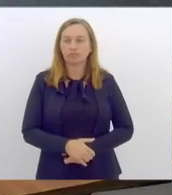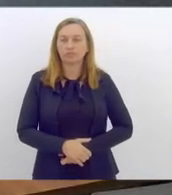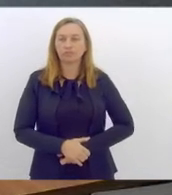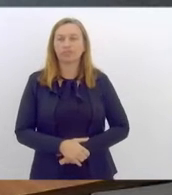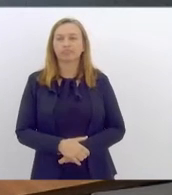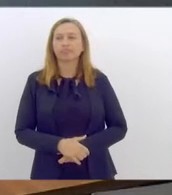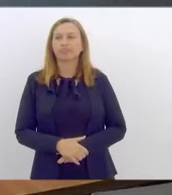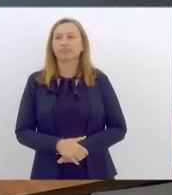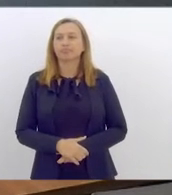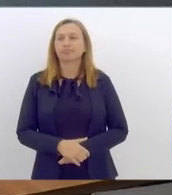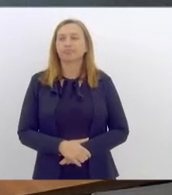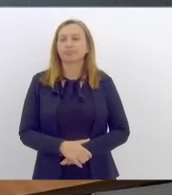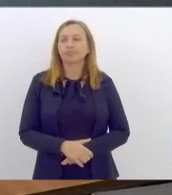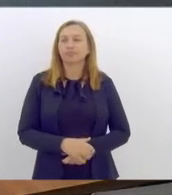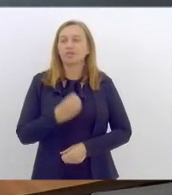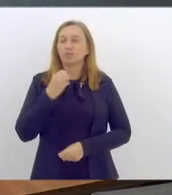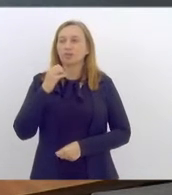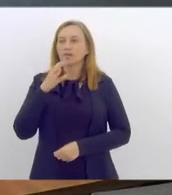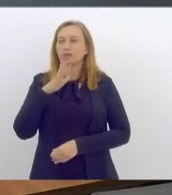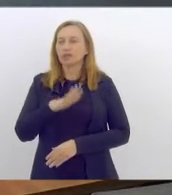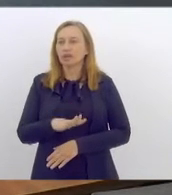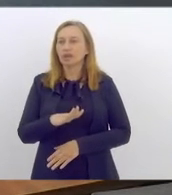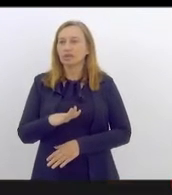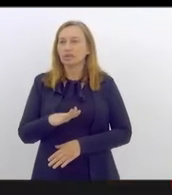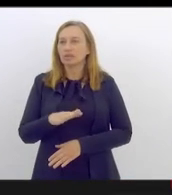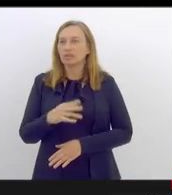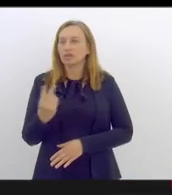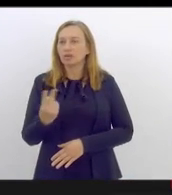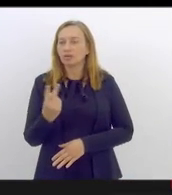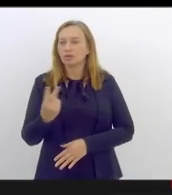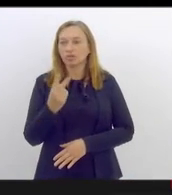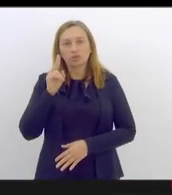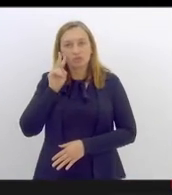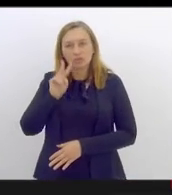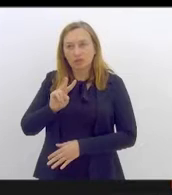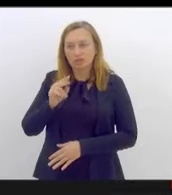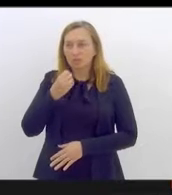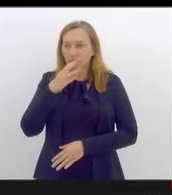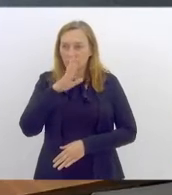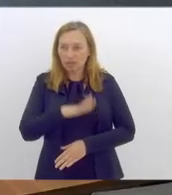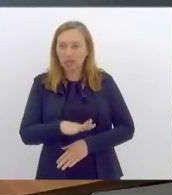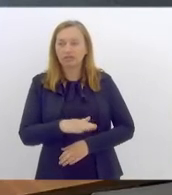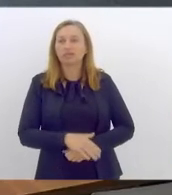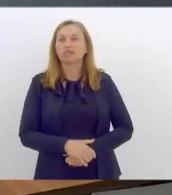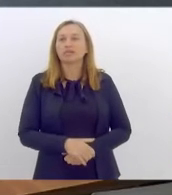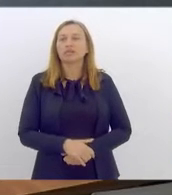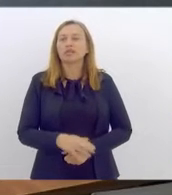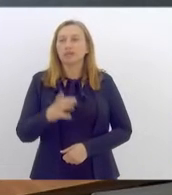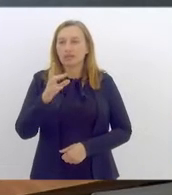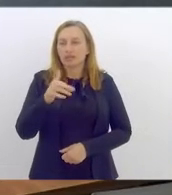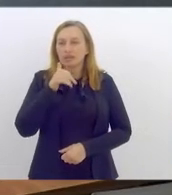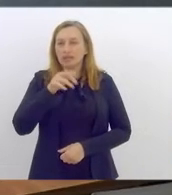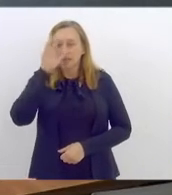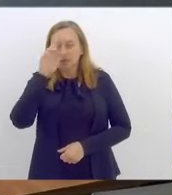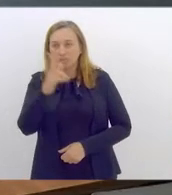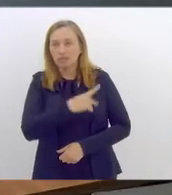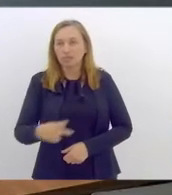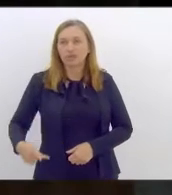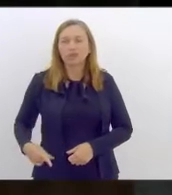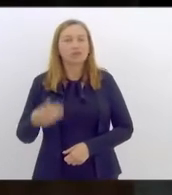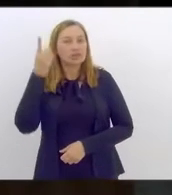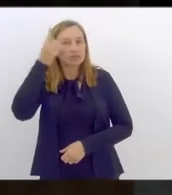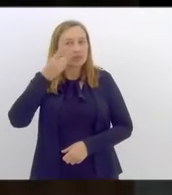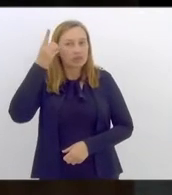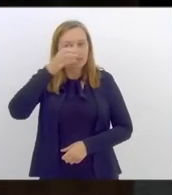Antes quero dar boa tarde aos dois aí a todos que esteja assistindo Boa tarde senhora Presidente deputada tia